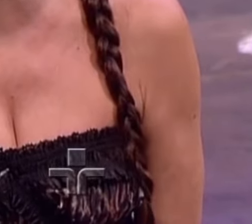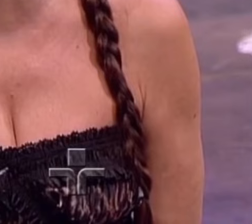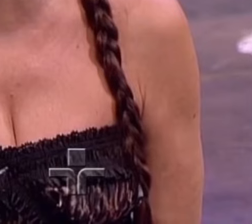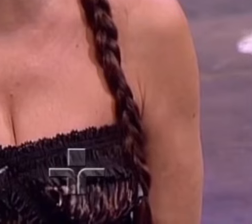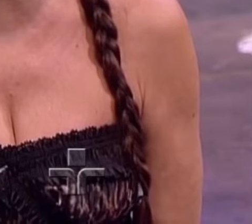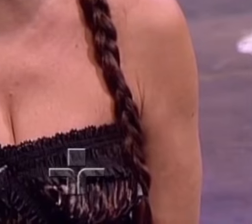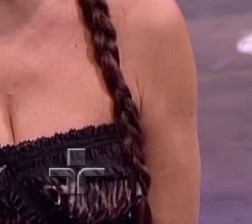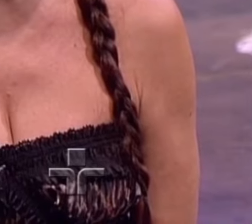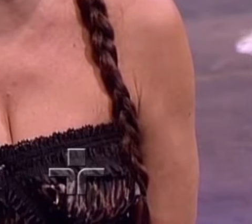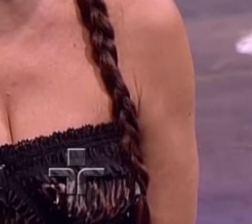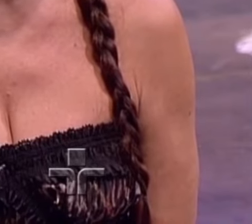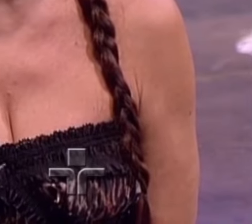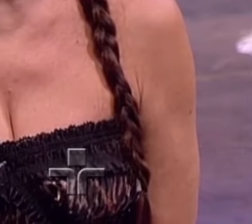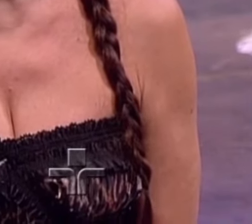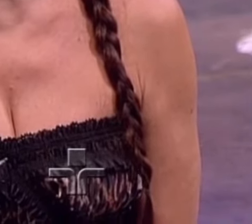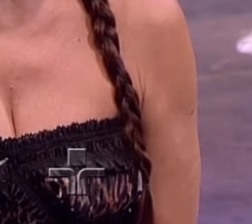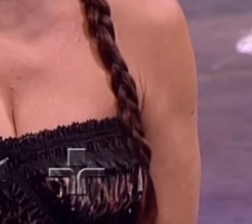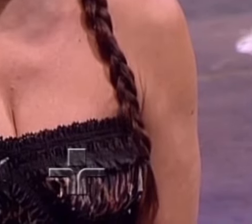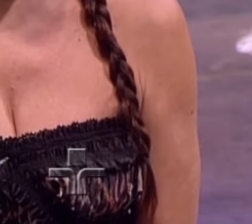demais. Eu cheiro da